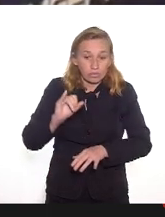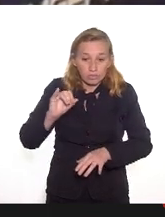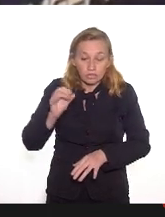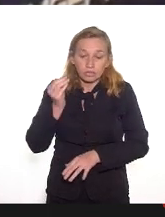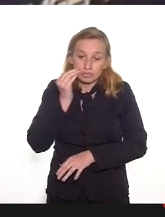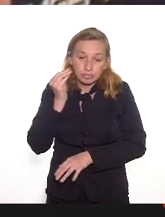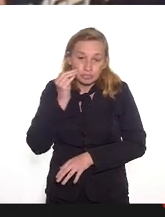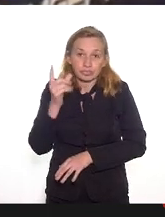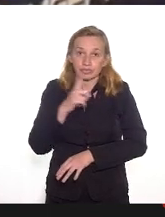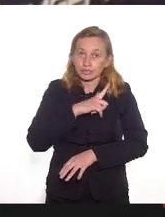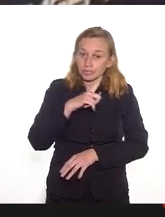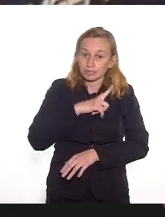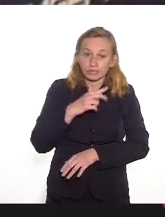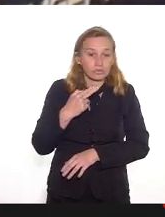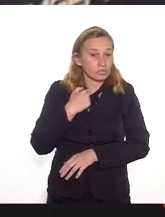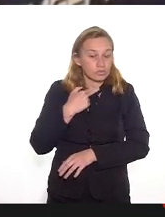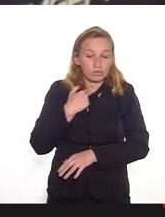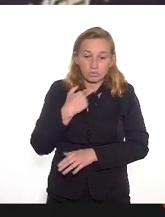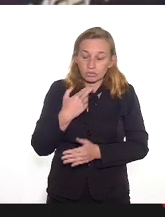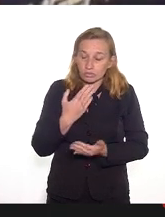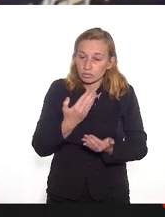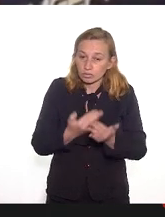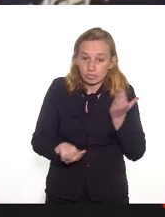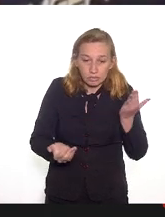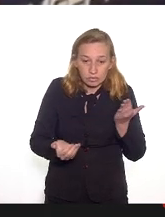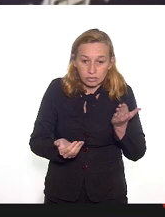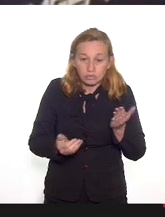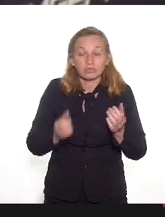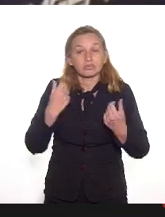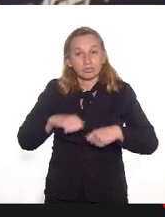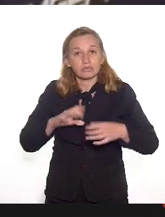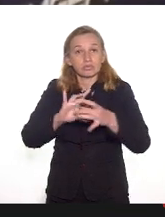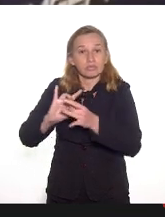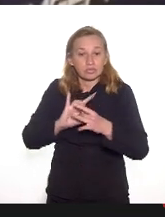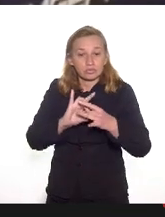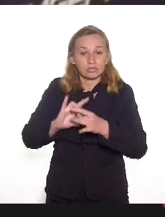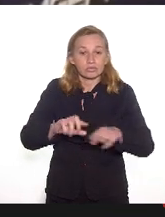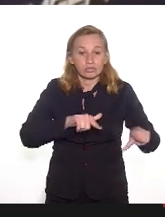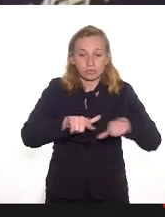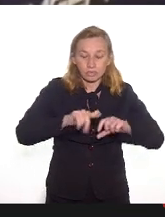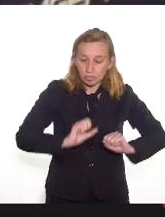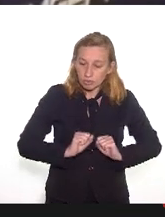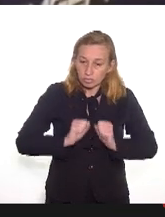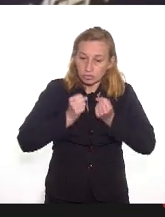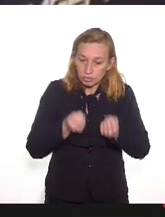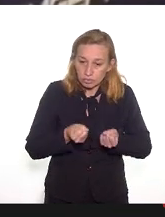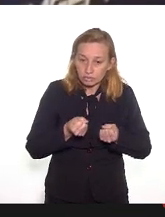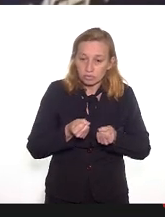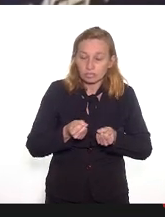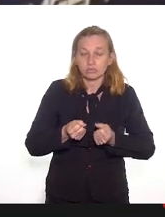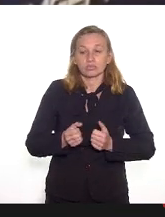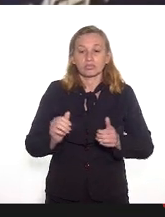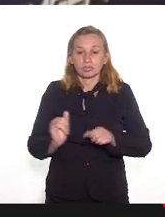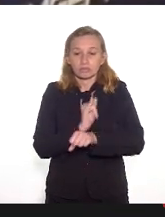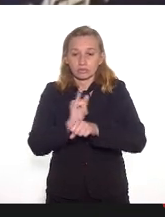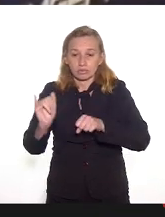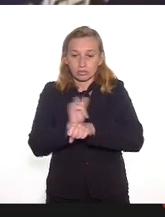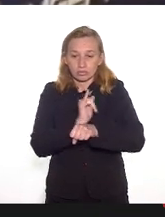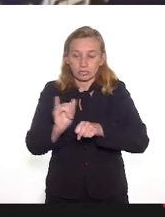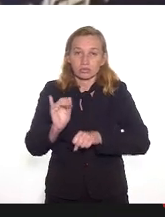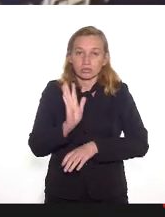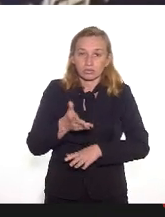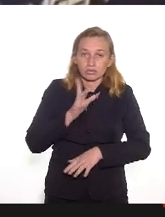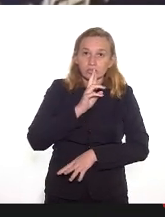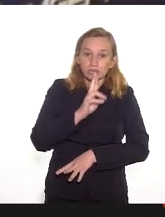oportunidades e não pode ter lugar para pessimismo. O que tem é união, trabalho e vontade em frente e articulação. Então, acho que